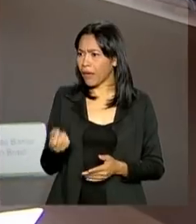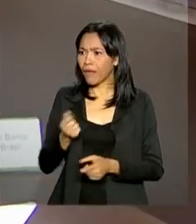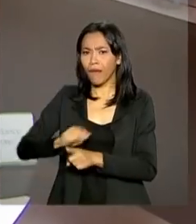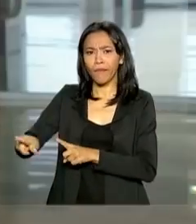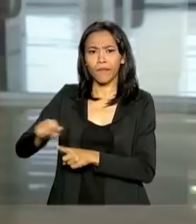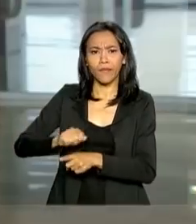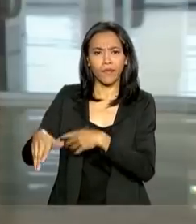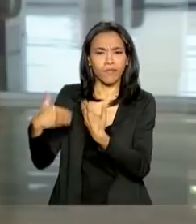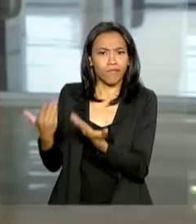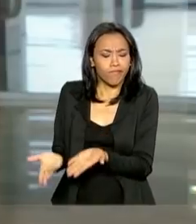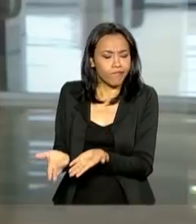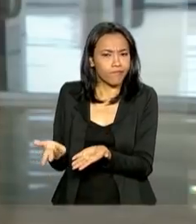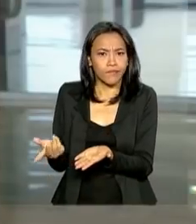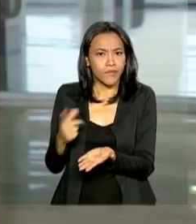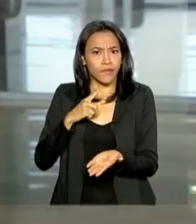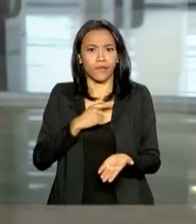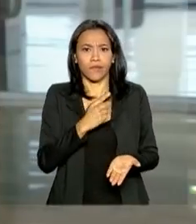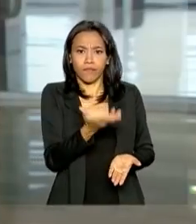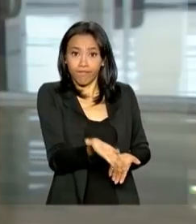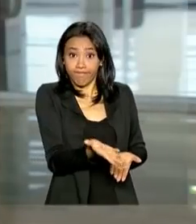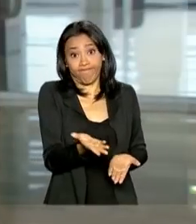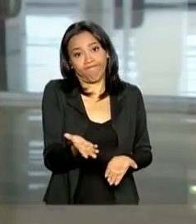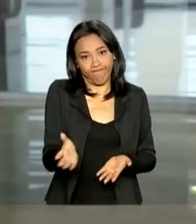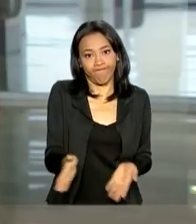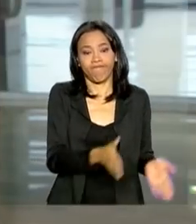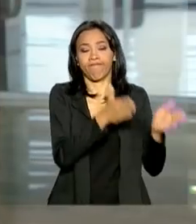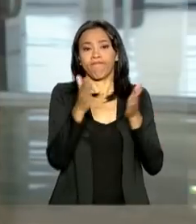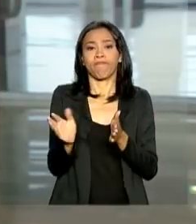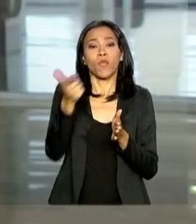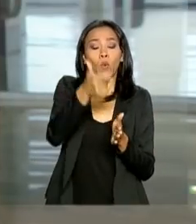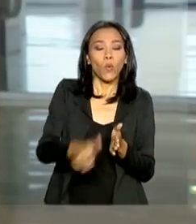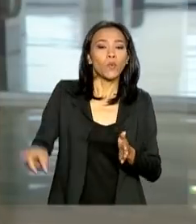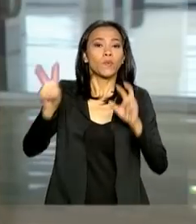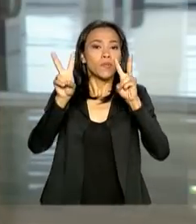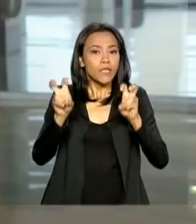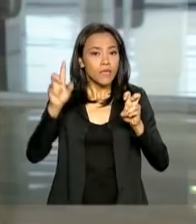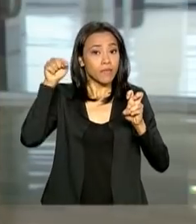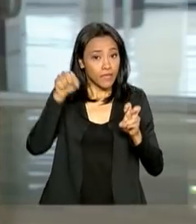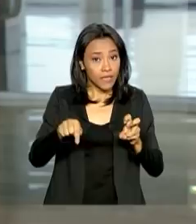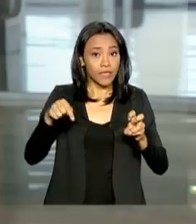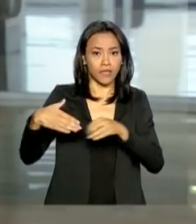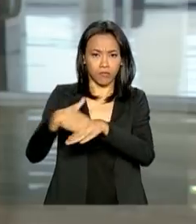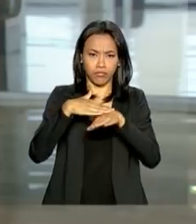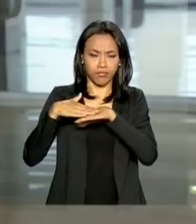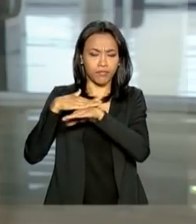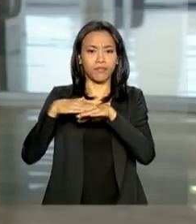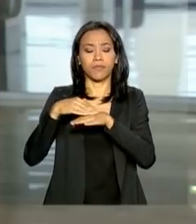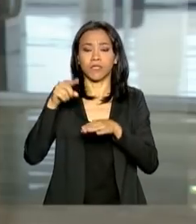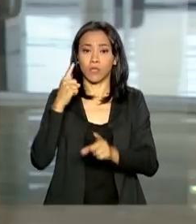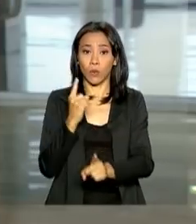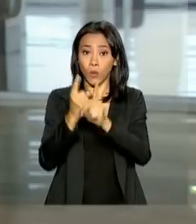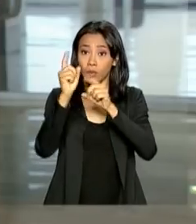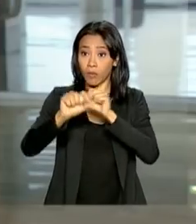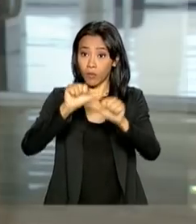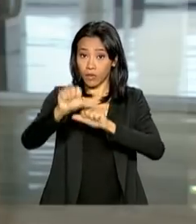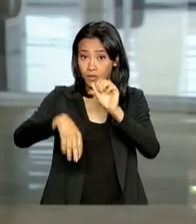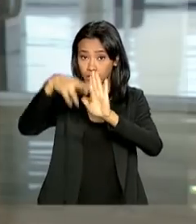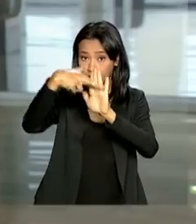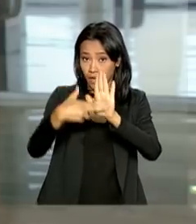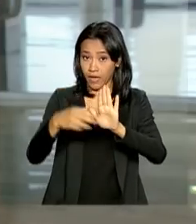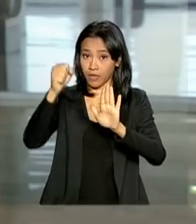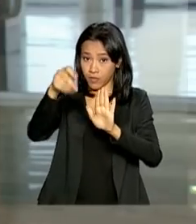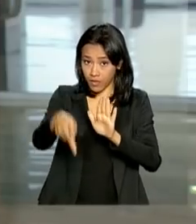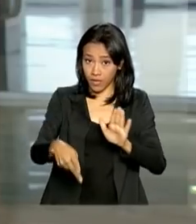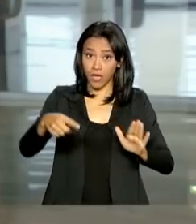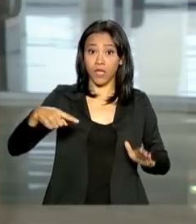o pagamento de aluguel. Outros temas também devem avançar durante este encontro, como a reforma da Previdência. Os